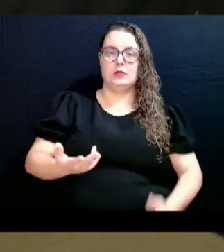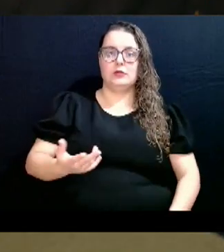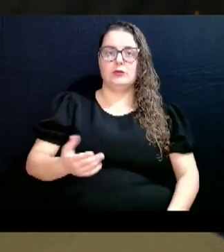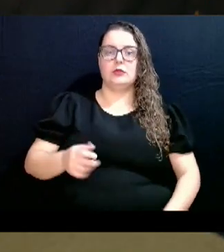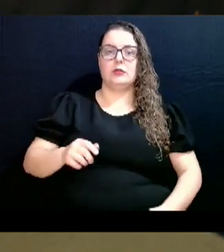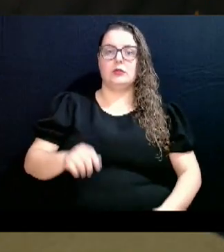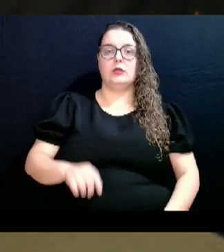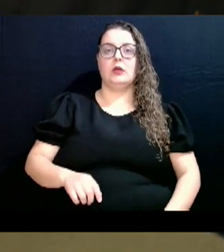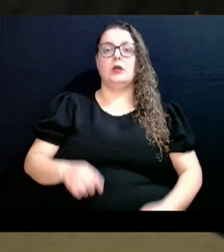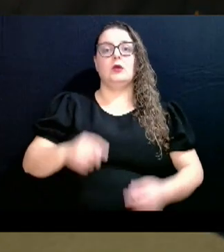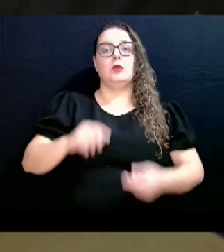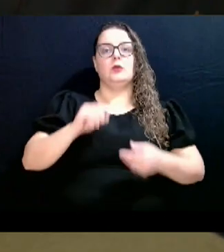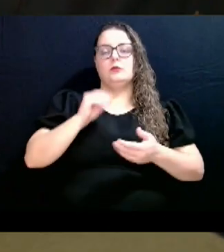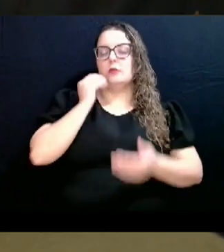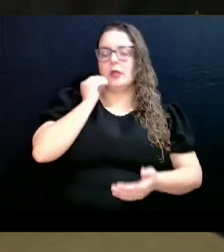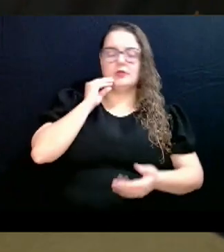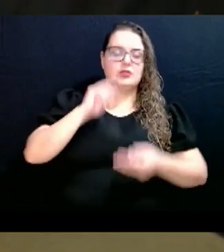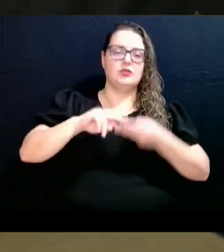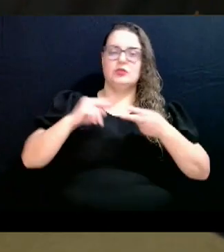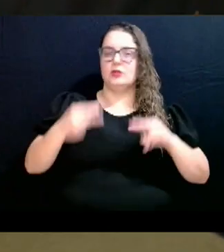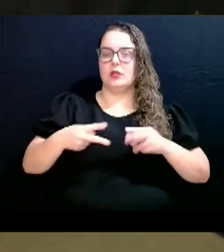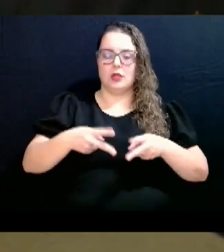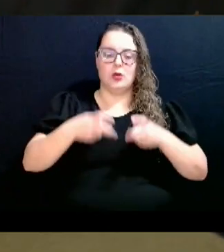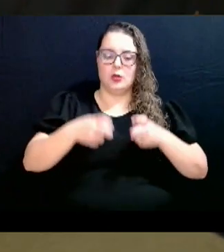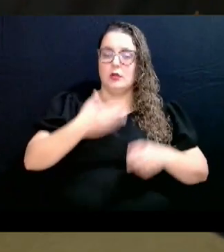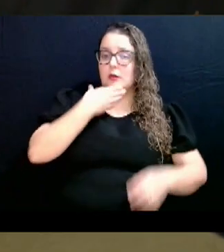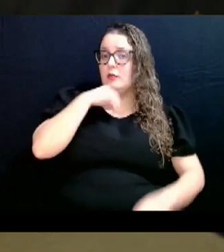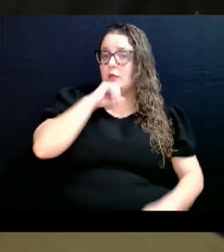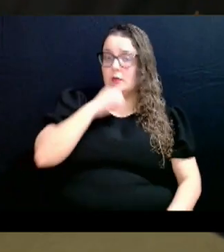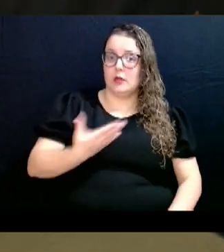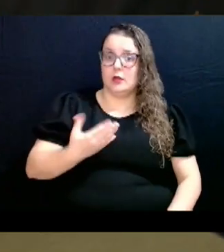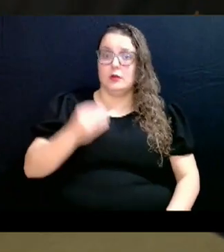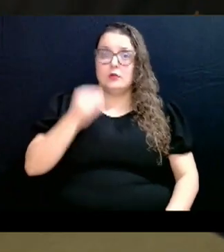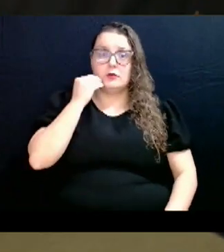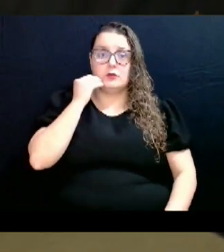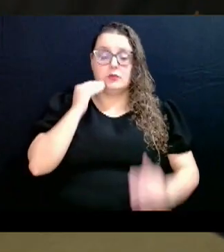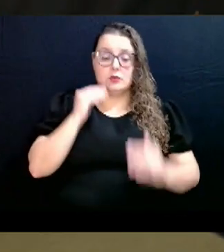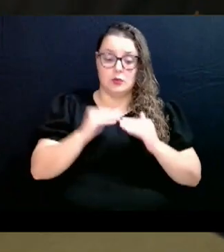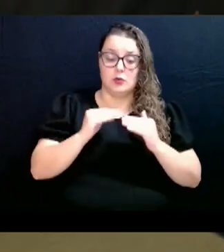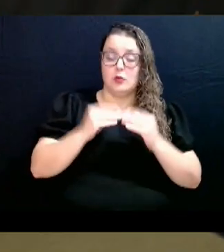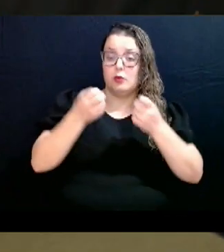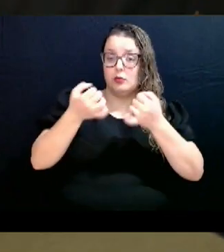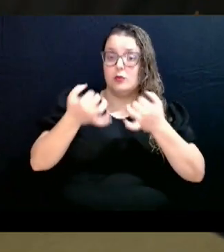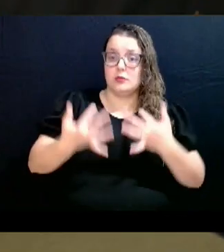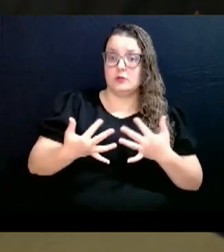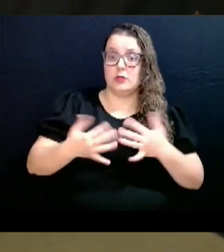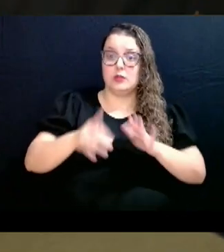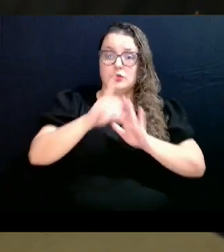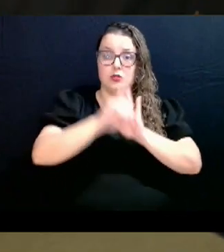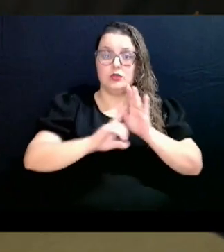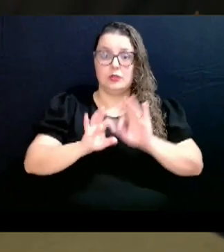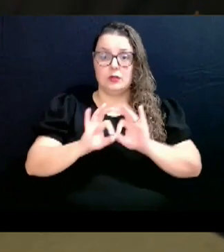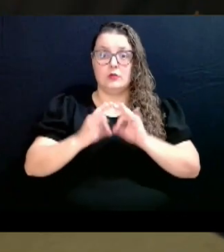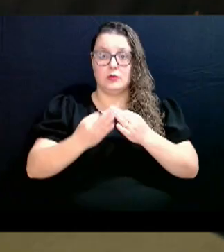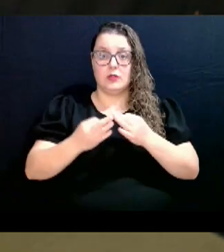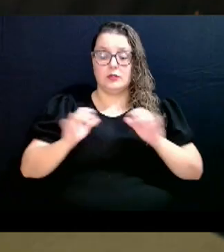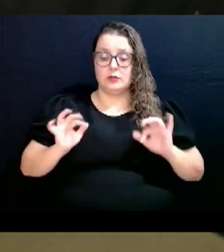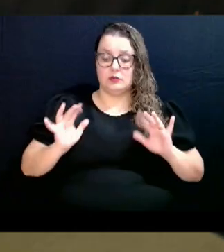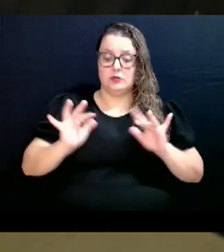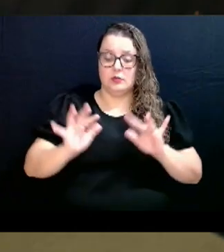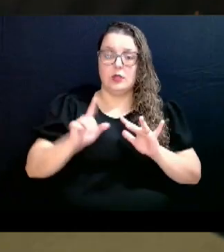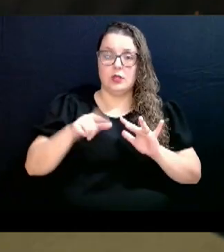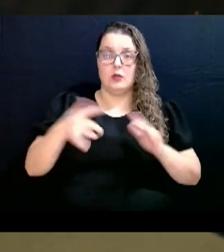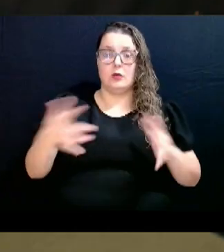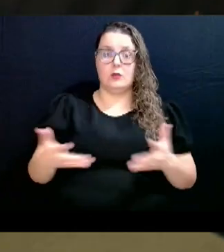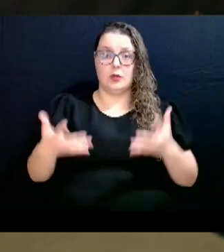DNA, reconhecer paternidade, tentativa de acordo ou orientação em direito de família. Esse mutirão é uma iniciativa do Conselho